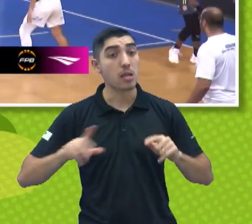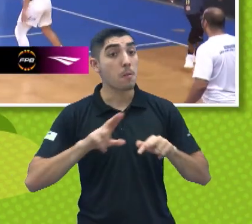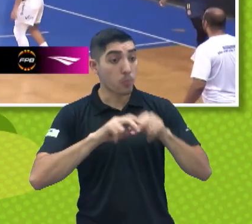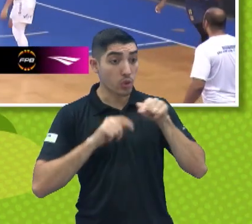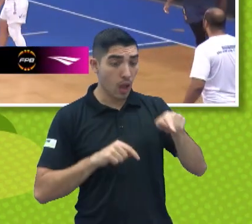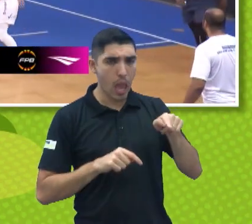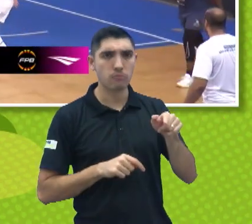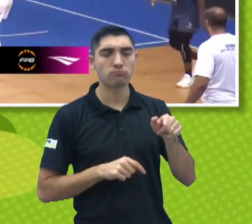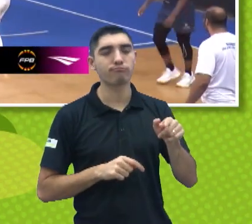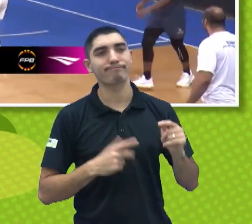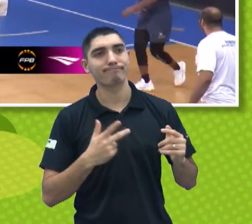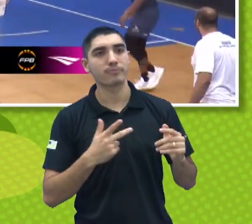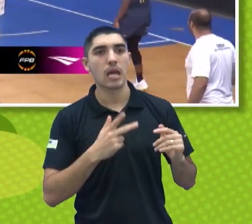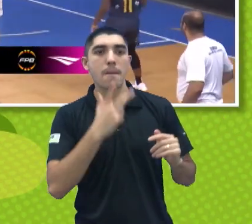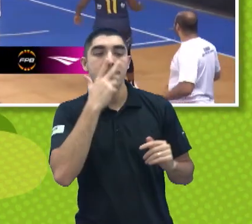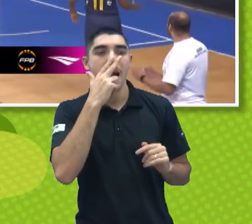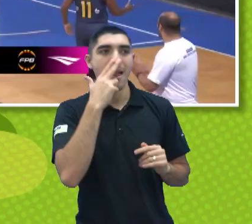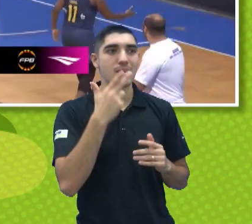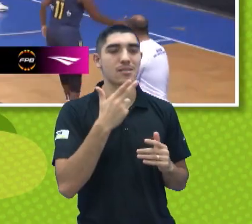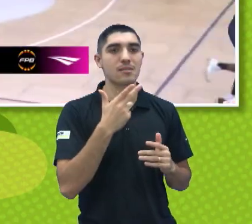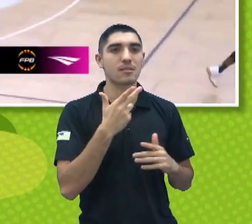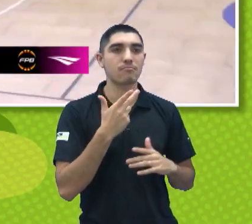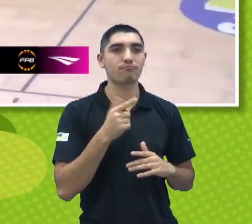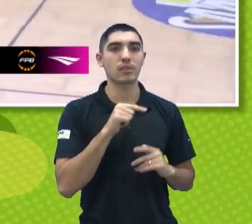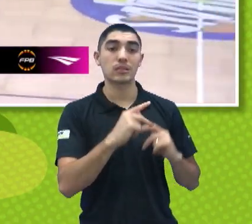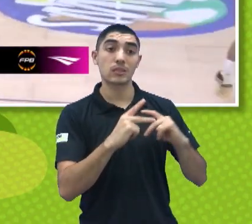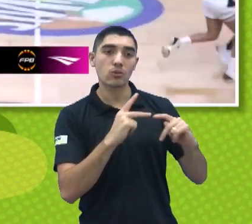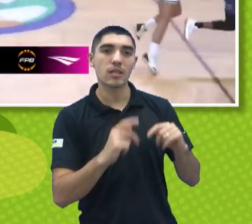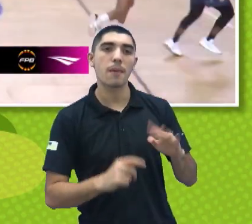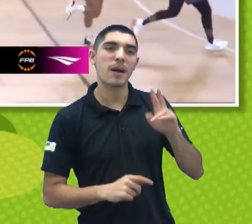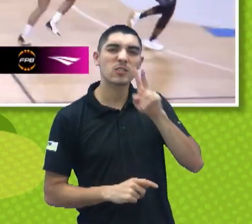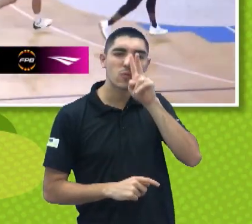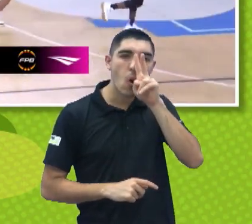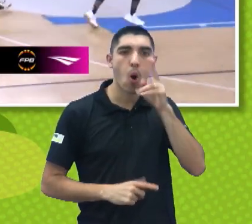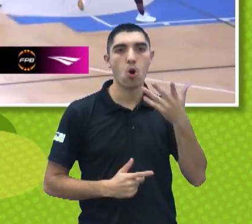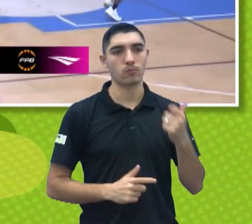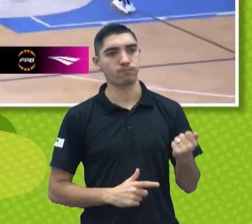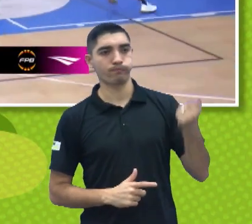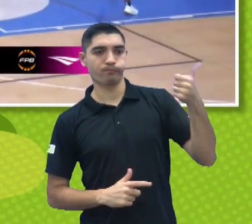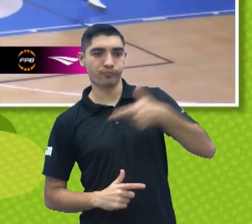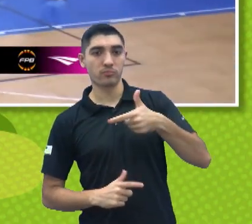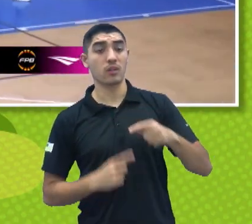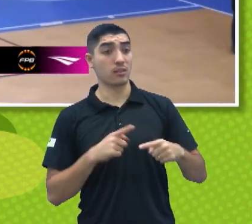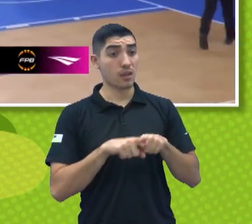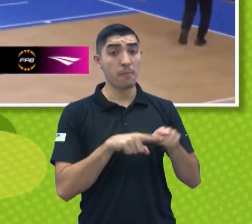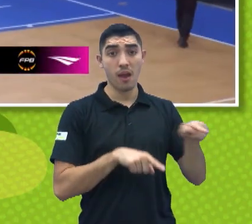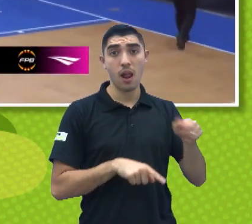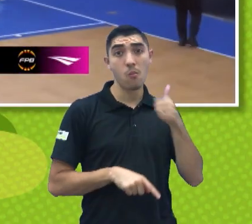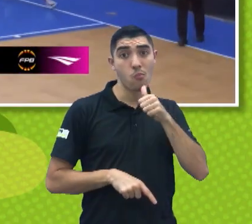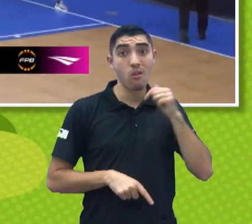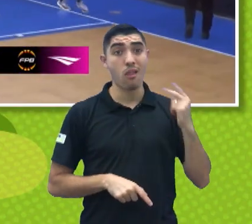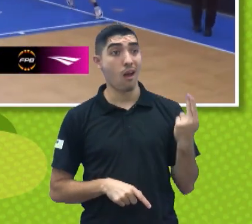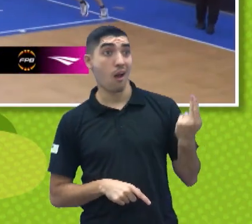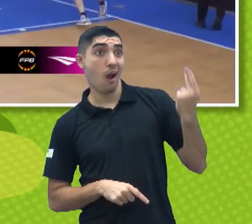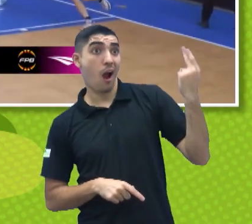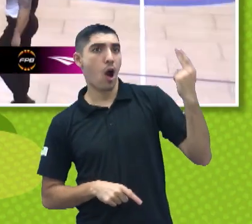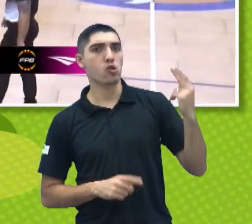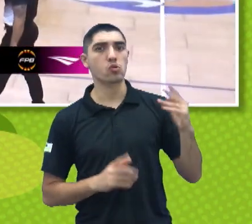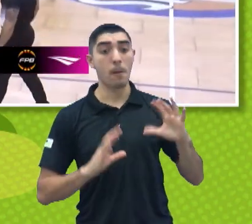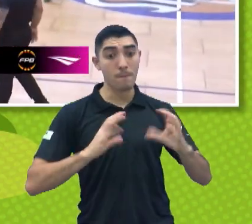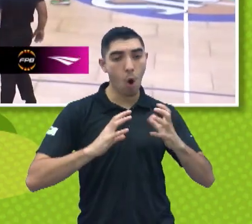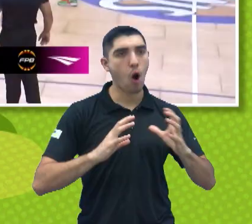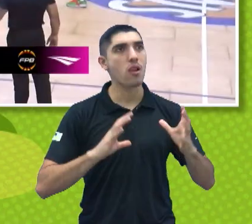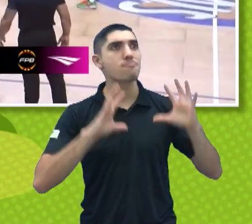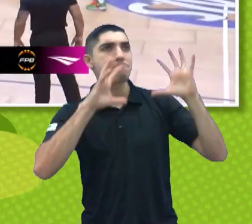valer essa prioridade que ela tem, né, de ocupar ali o espaço de garrafão, de conseguir pegar os